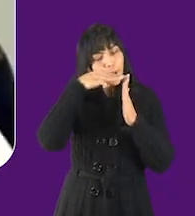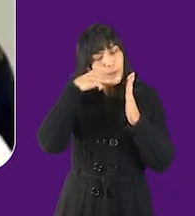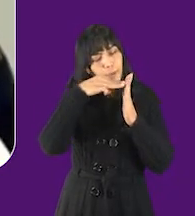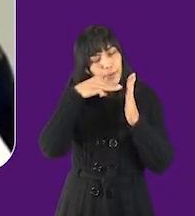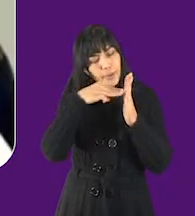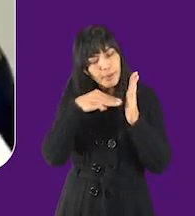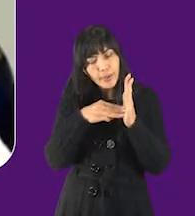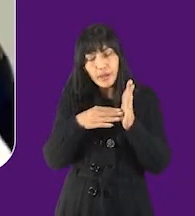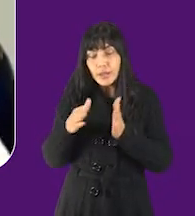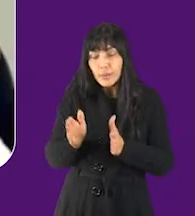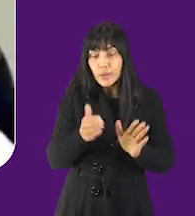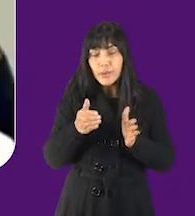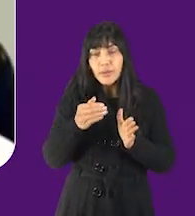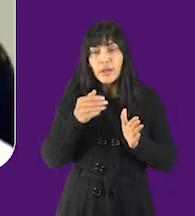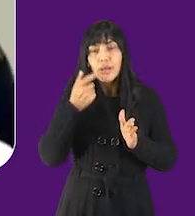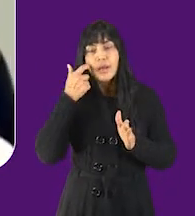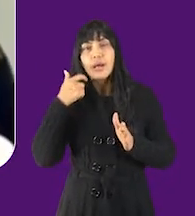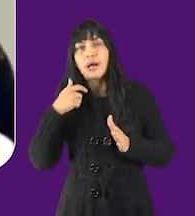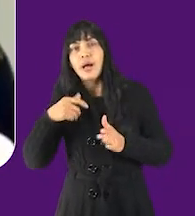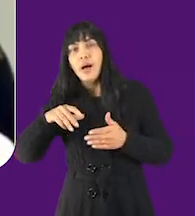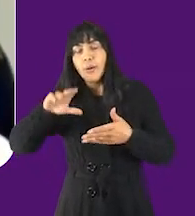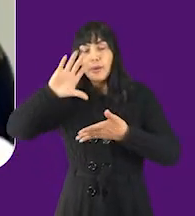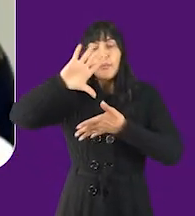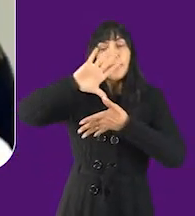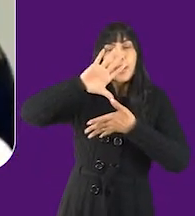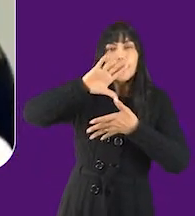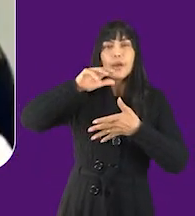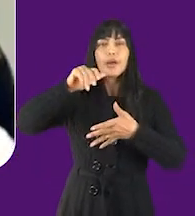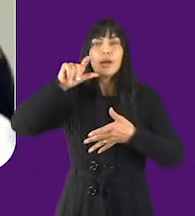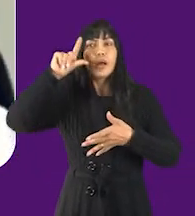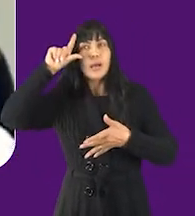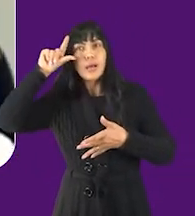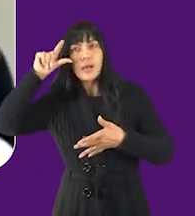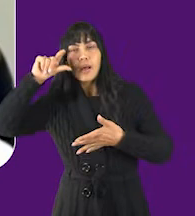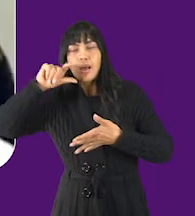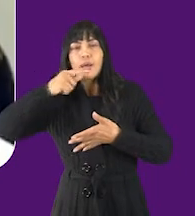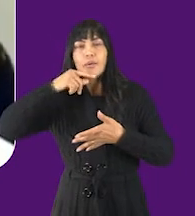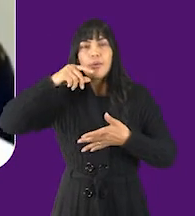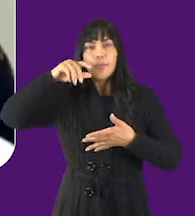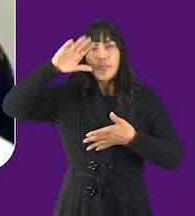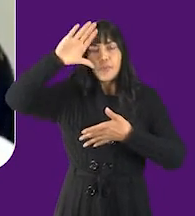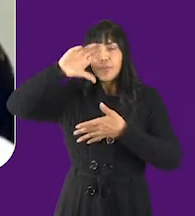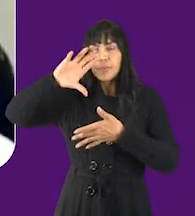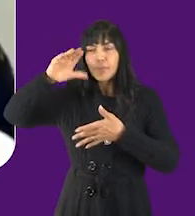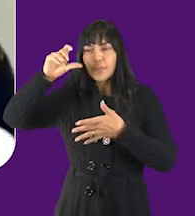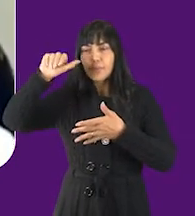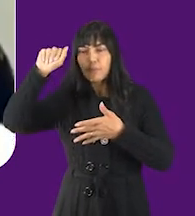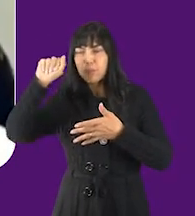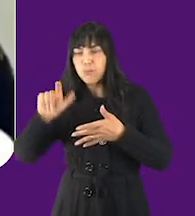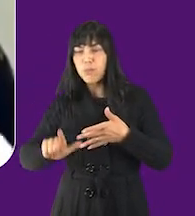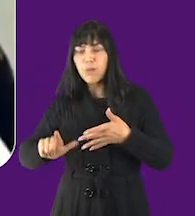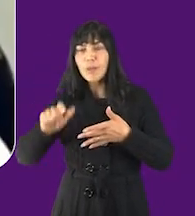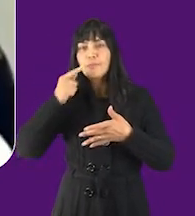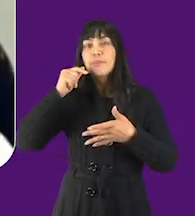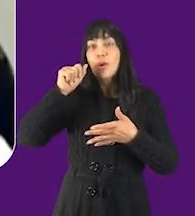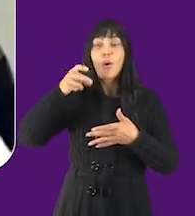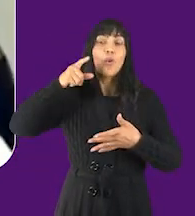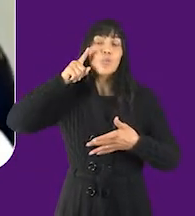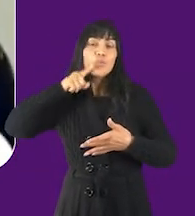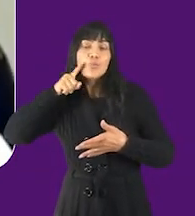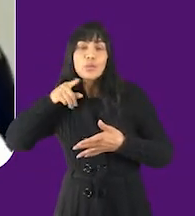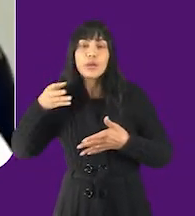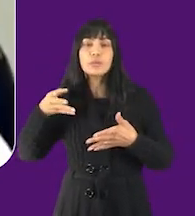que uma operação na Ásia ou na América Latina ela possa ser tão eficiente quanto uma na Europa e nos Estados Unidos. Nessa